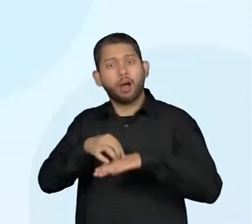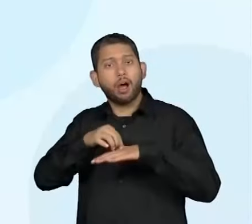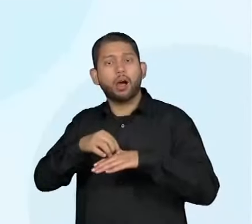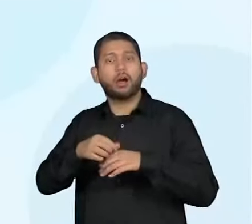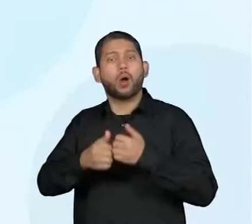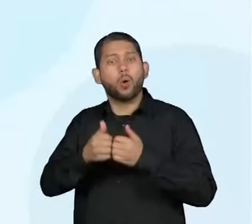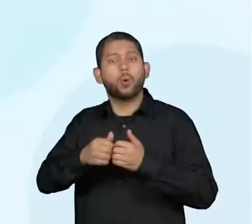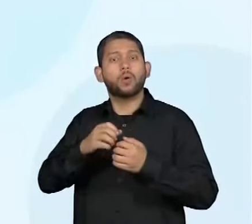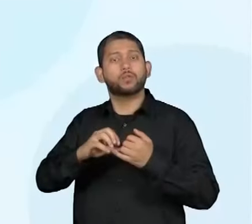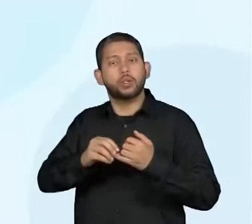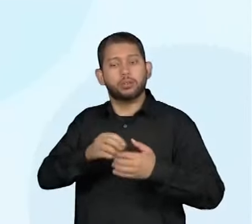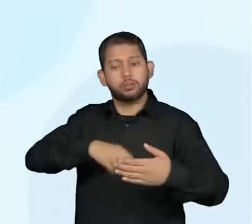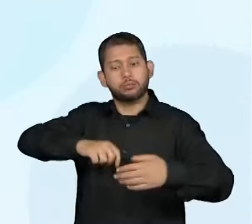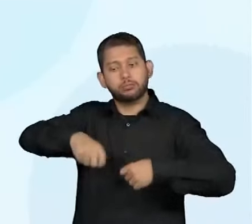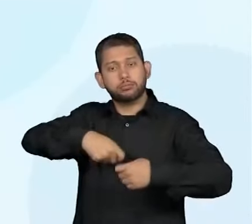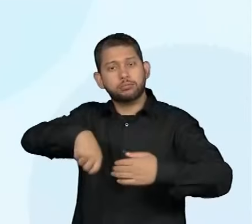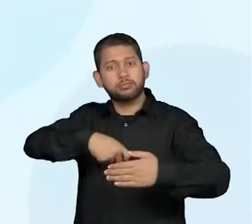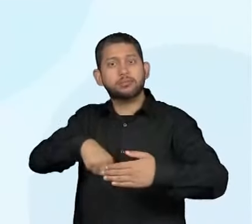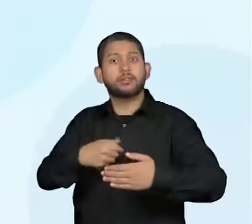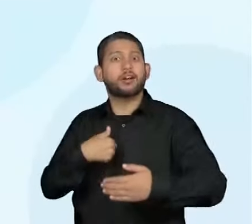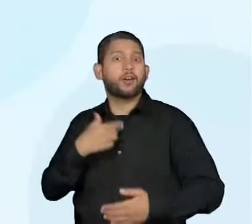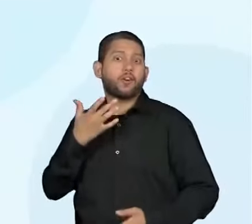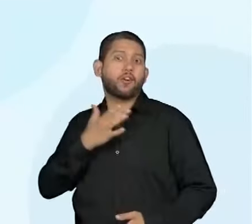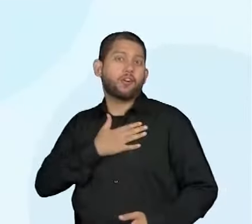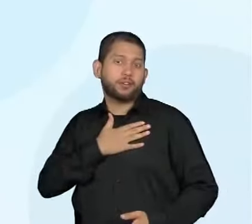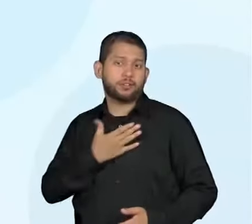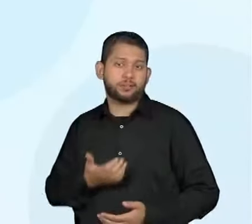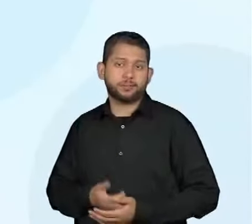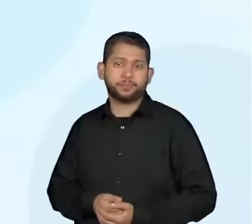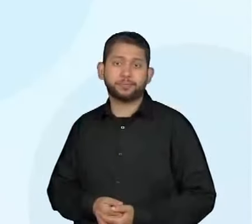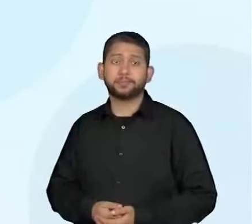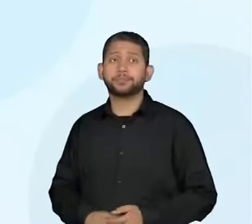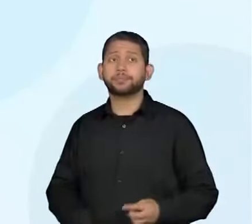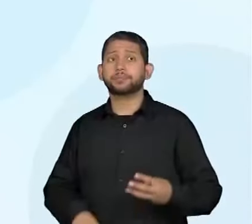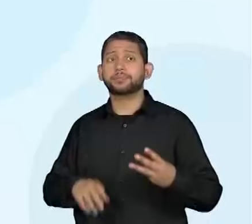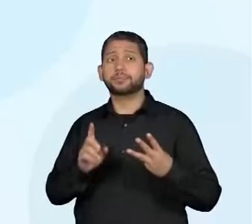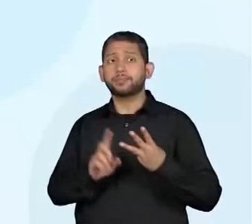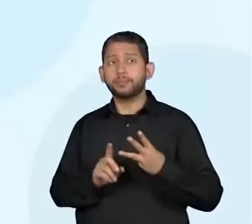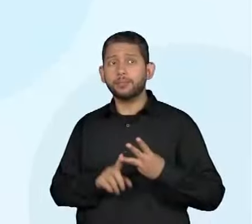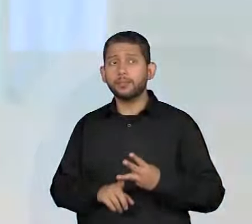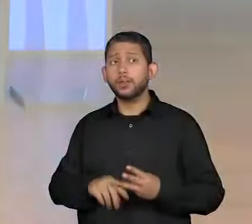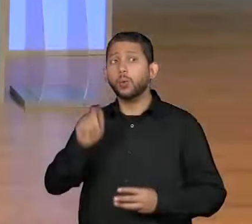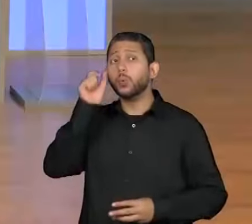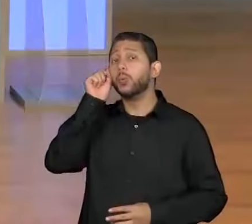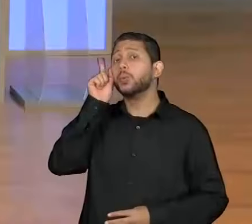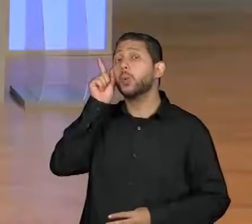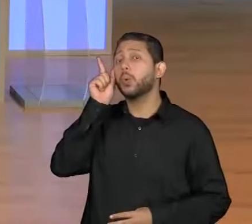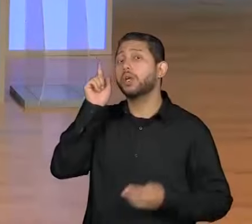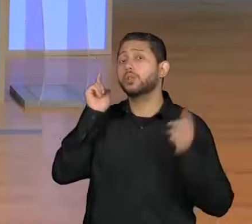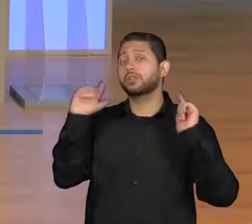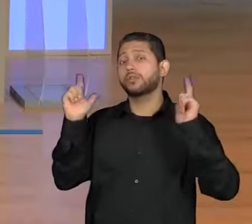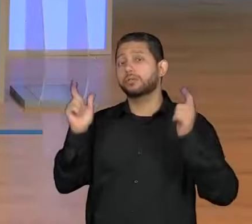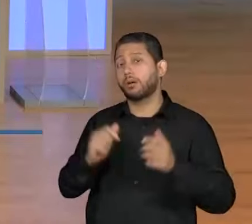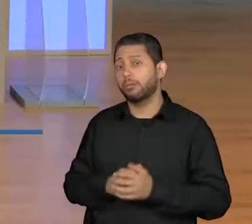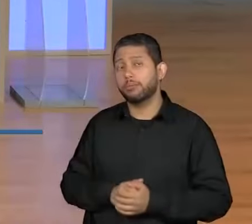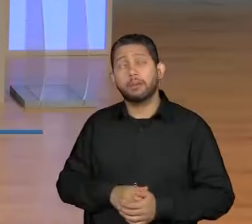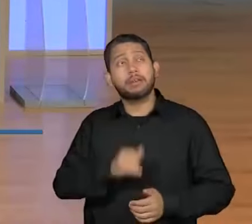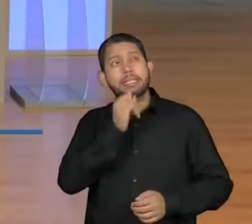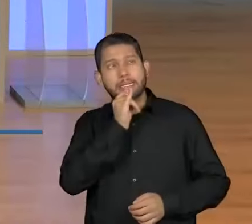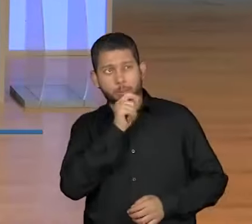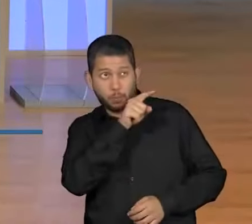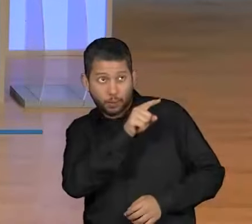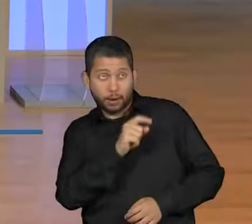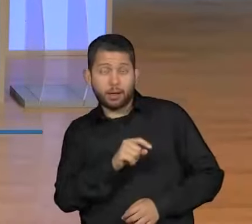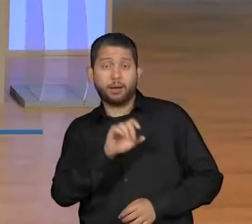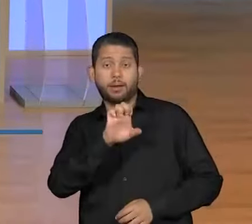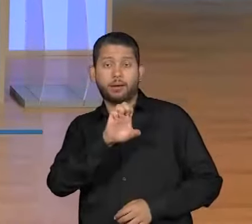da região? Tem alguma cultura? Tem alguma diversão? Quais são as culturas? Por exemplo, lá em Bugaçu, Pro, geralmente eles faziam ali